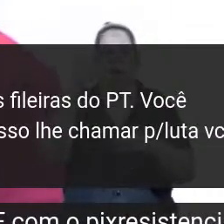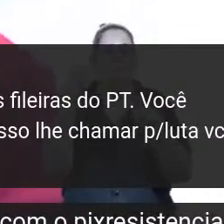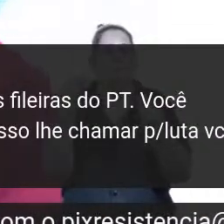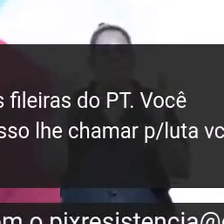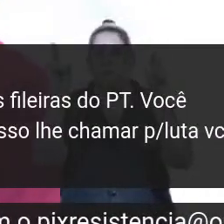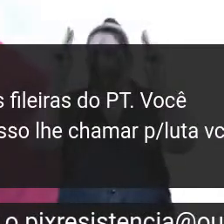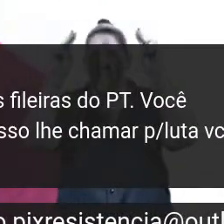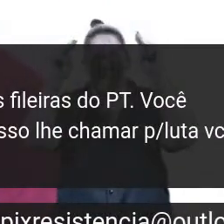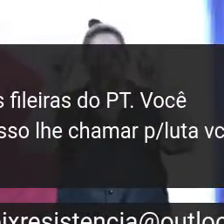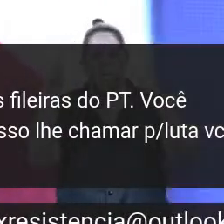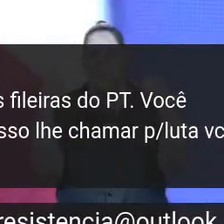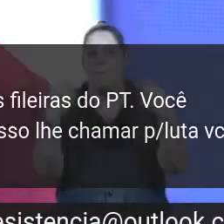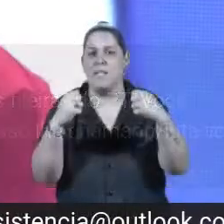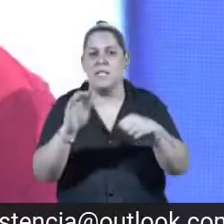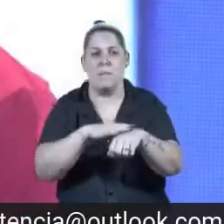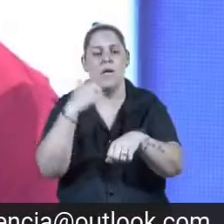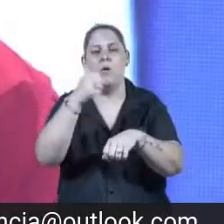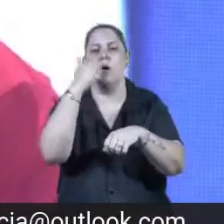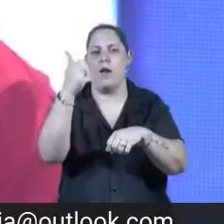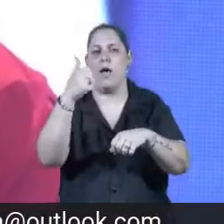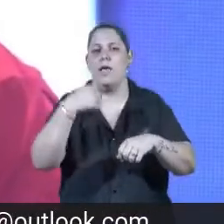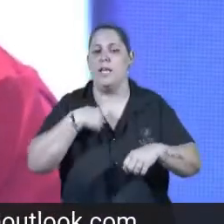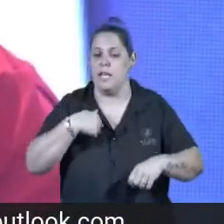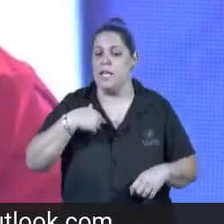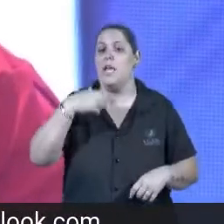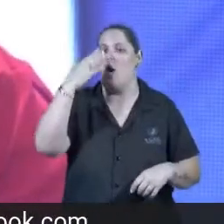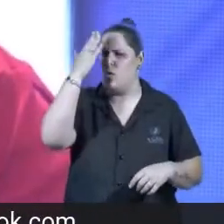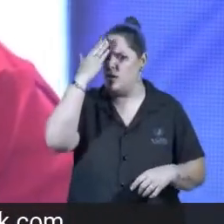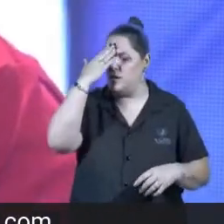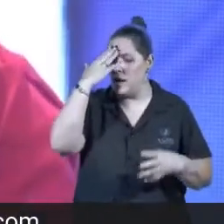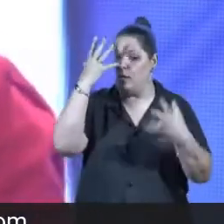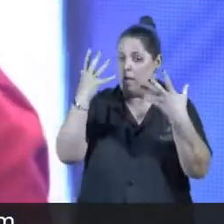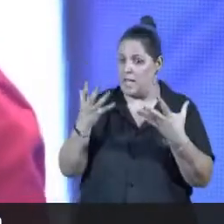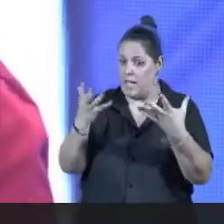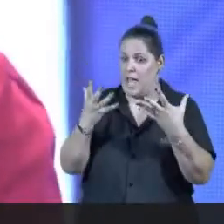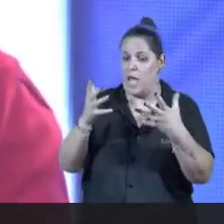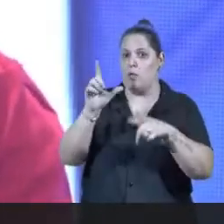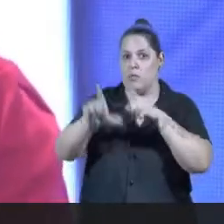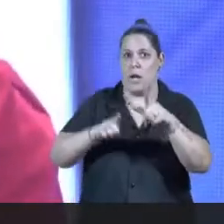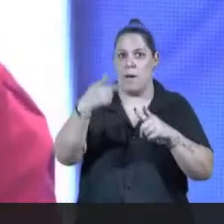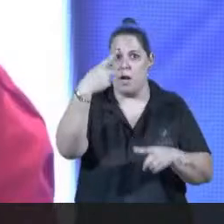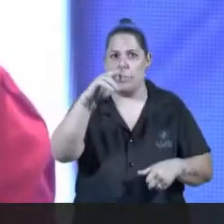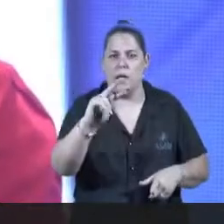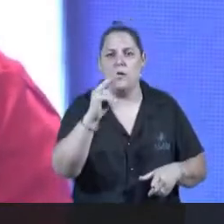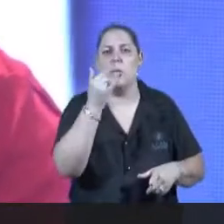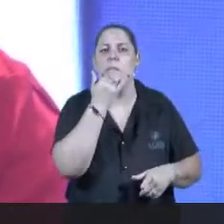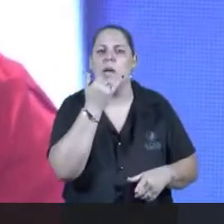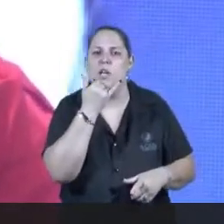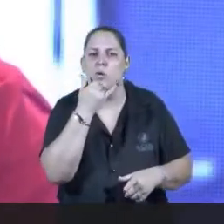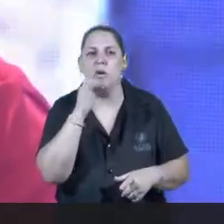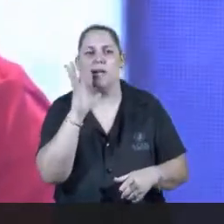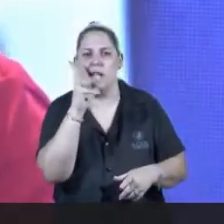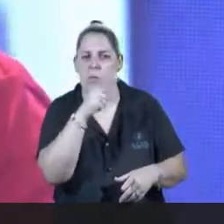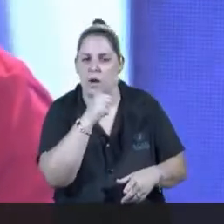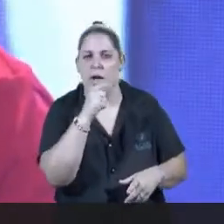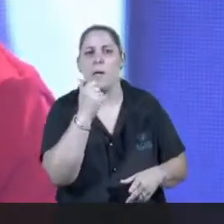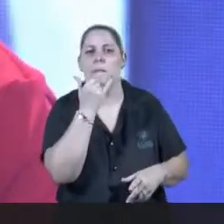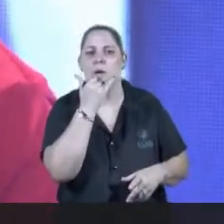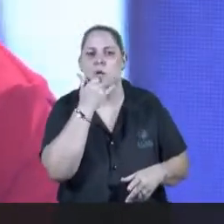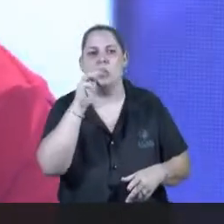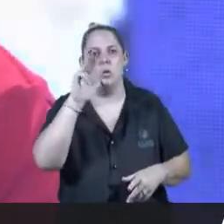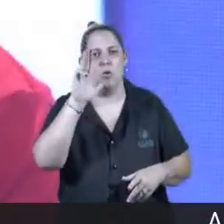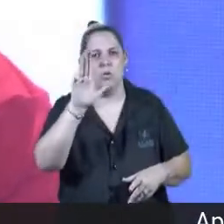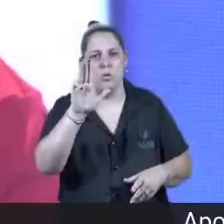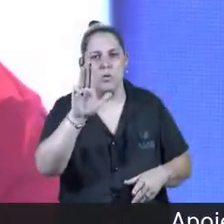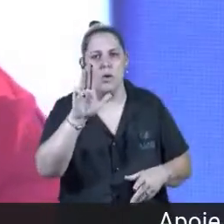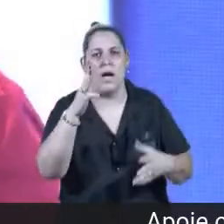pautas, e são essas pautas que me identificam com o Partido dos Trabalhadores. Me perdoe por ter me alongado, me perdoe, presidente Lula, eu